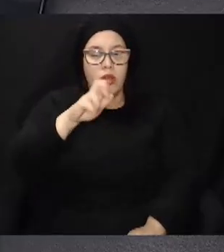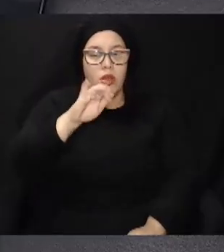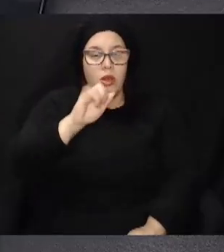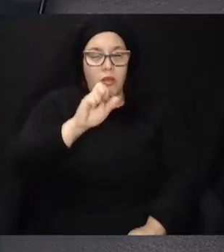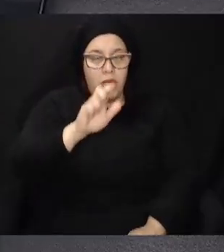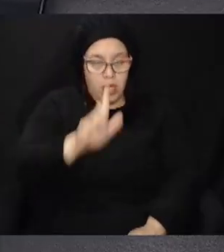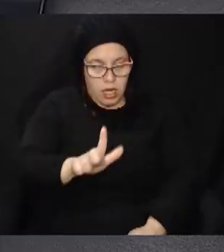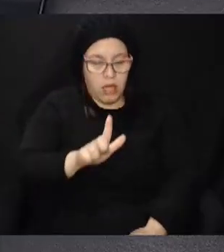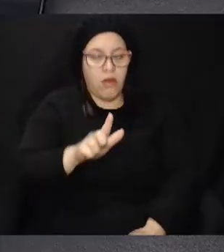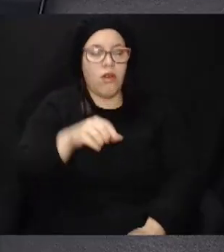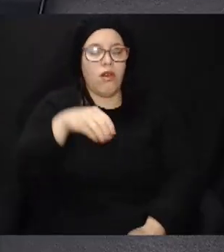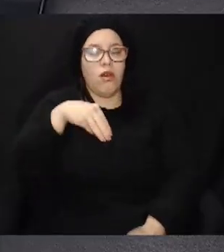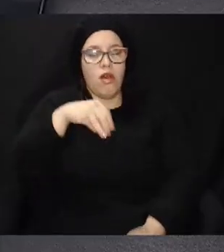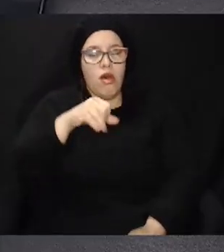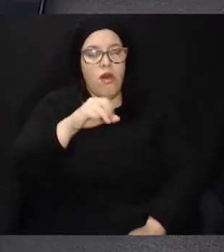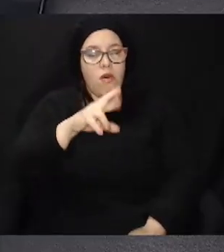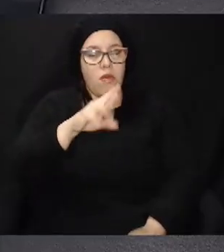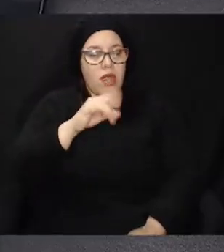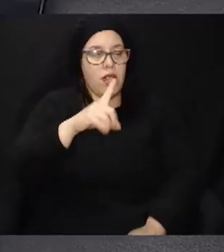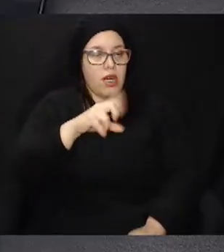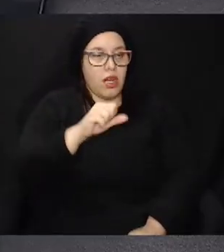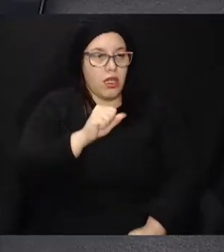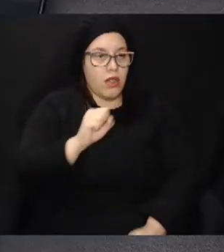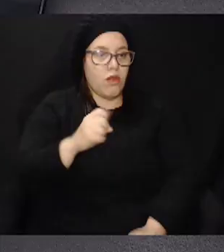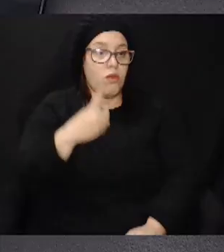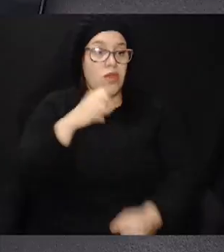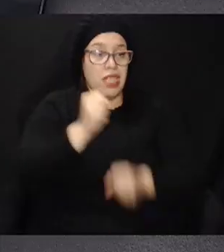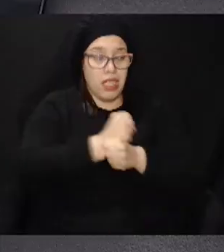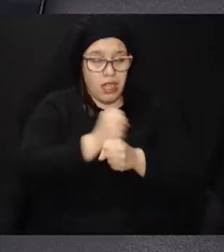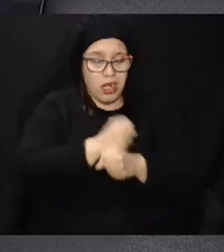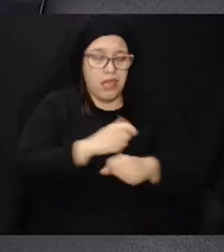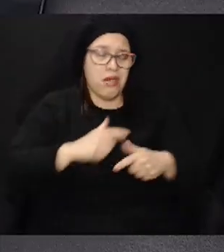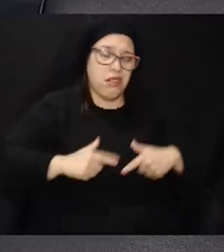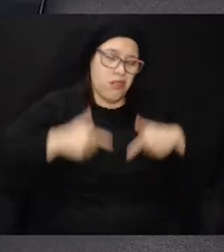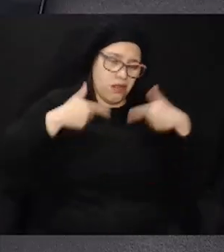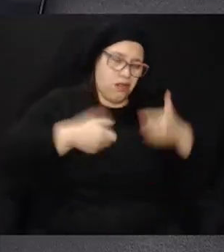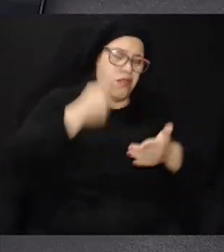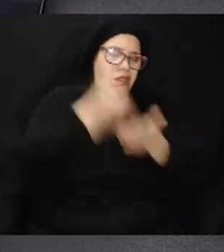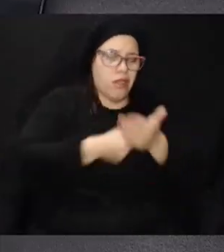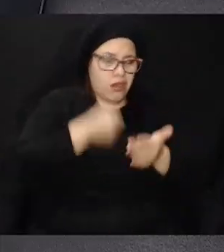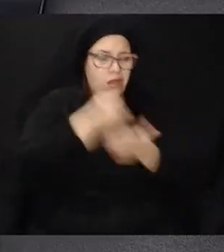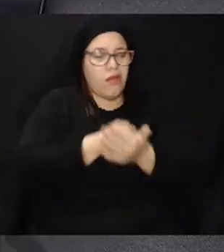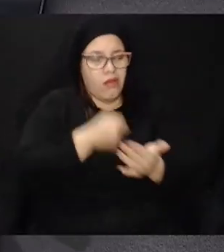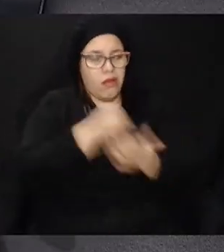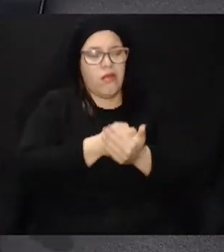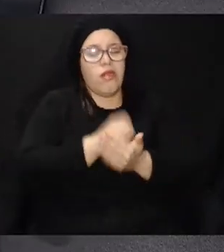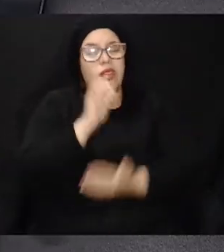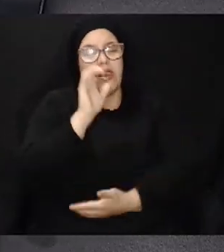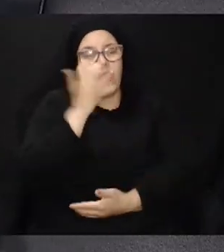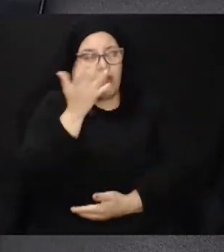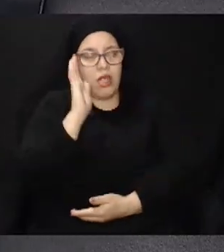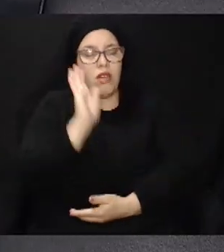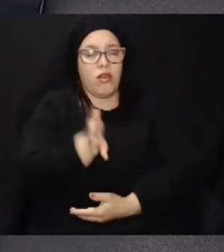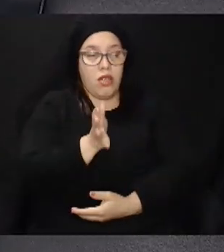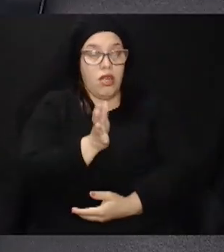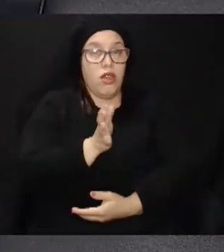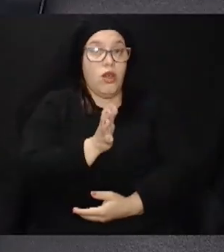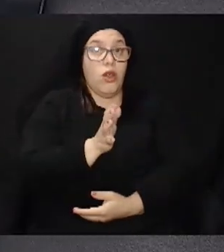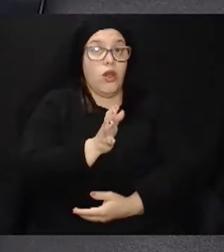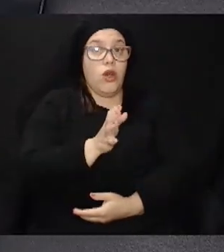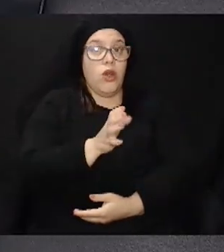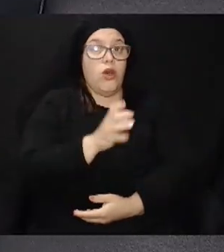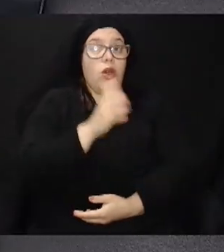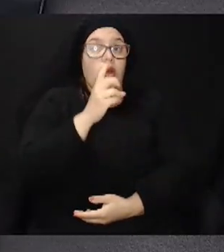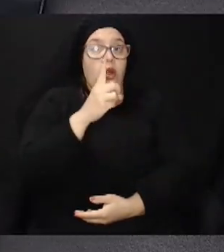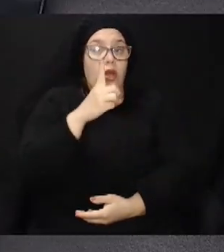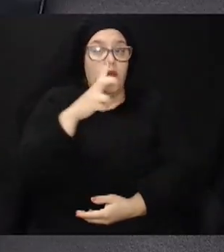Melhado Campos, uma luta de quase 10 anos que nós viemos batalhando, está acontecendo na ordem de 120 milhões de